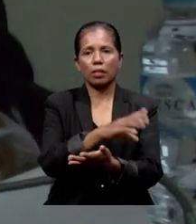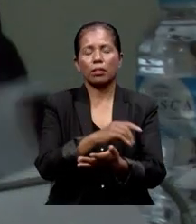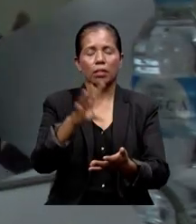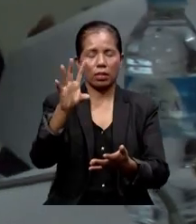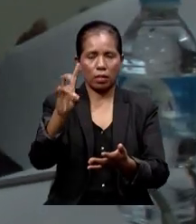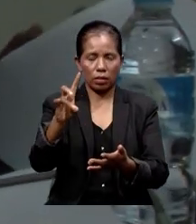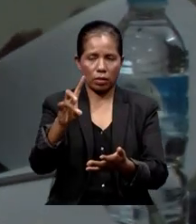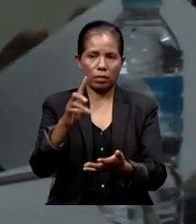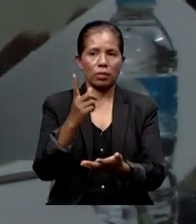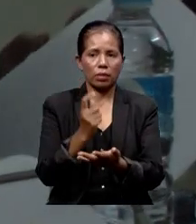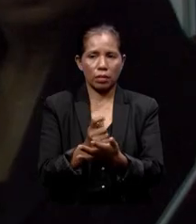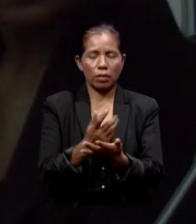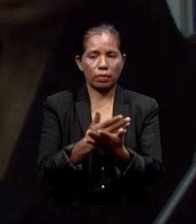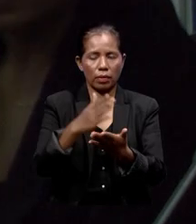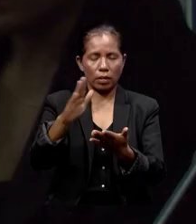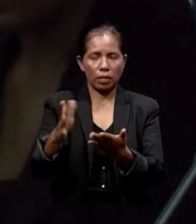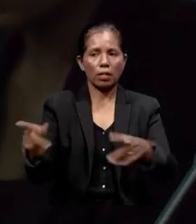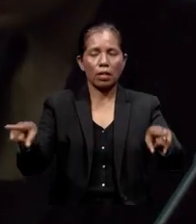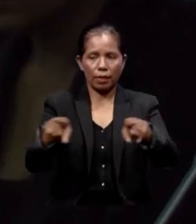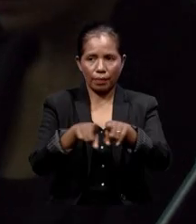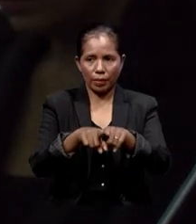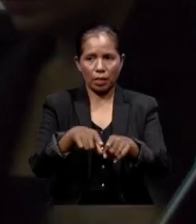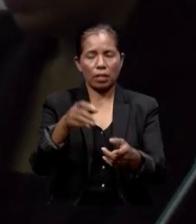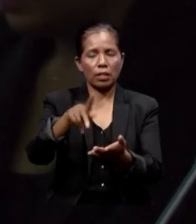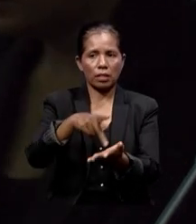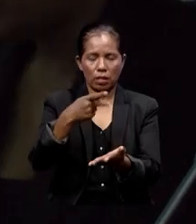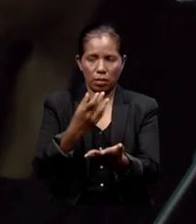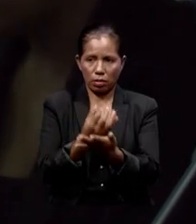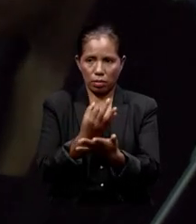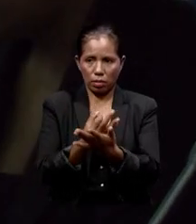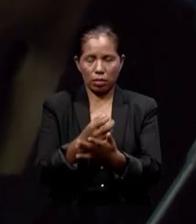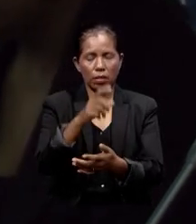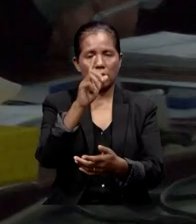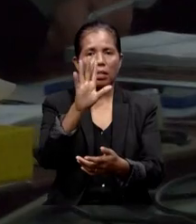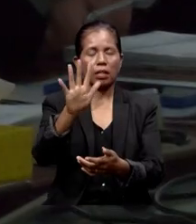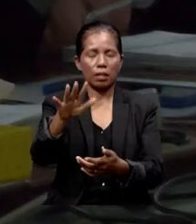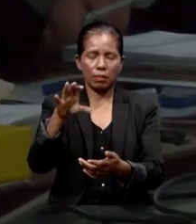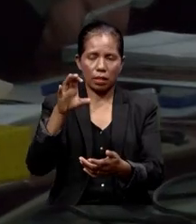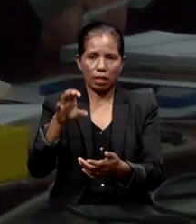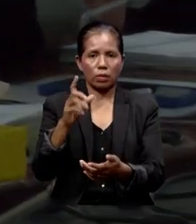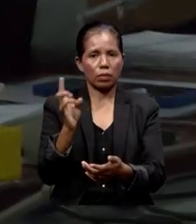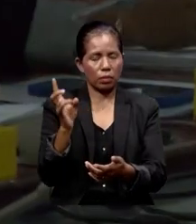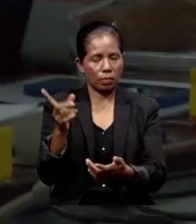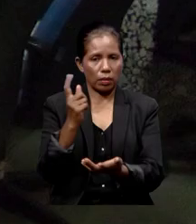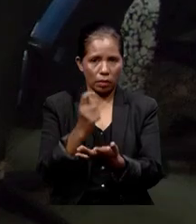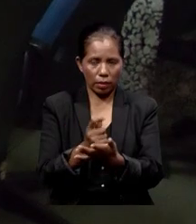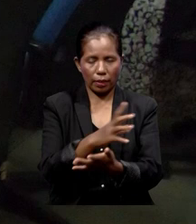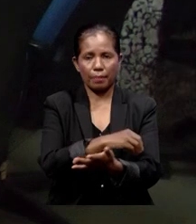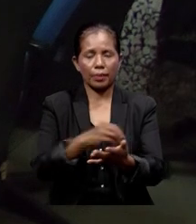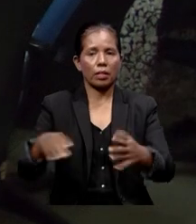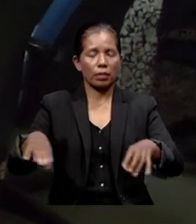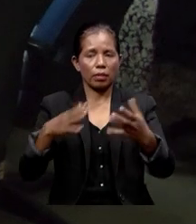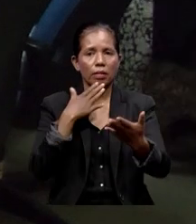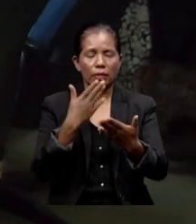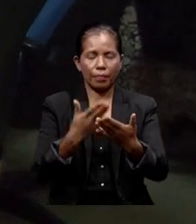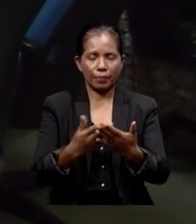Situresin, o rifahe ba categoria Sirahanesan, salário no vencimento Rihun Atus Lima Hitunulu Resin, bens no serviço,